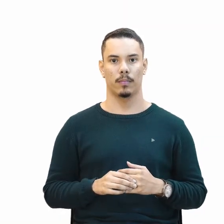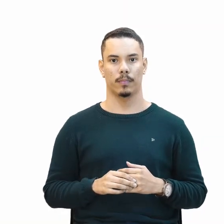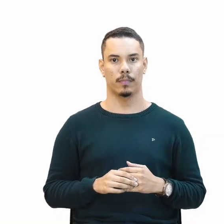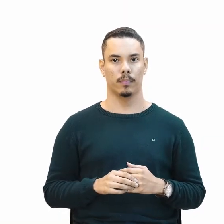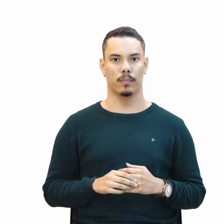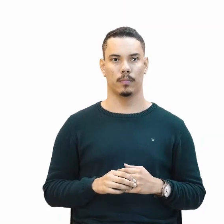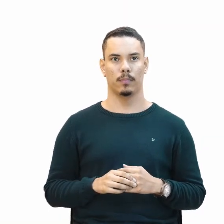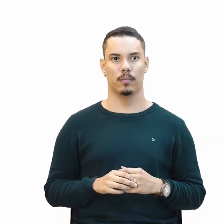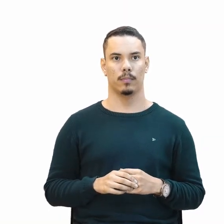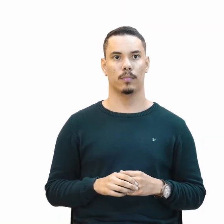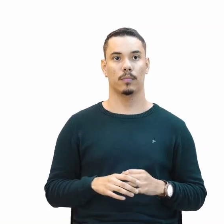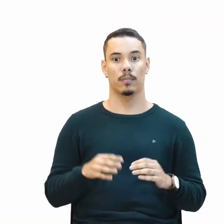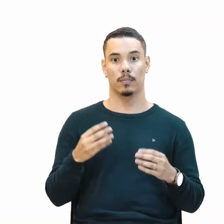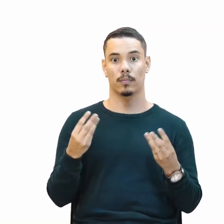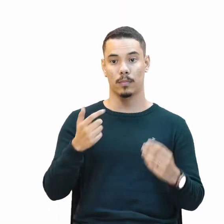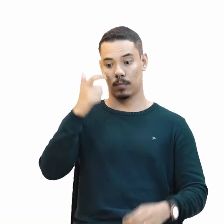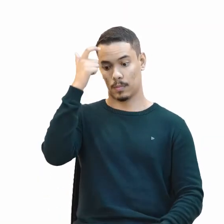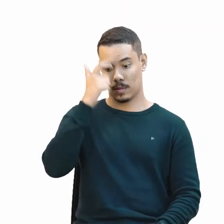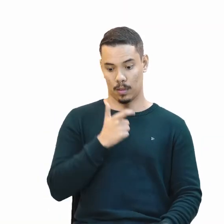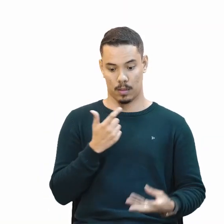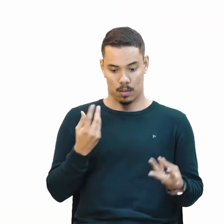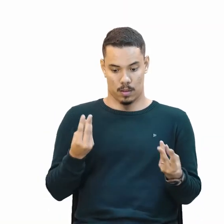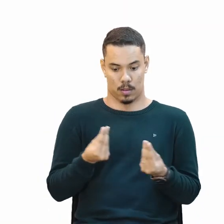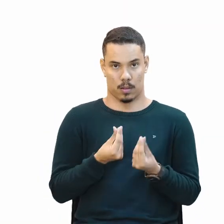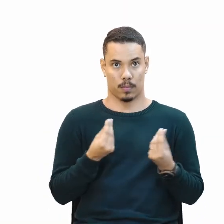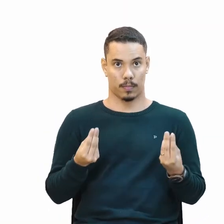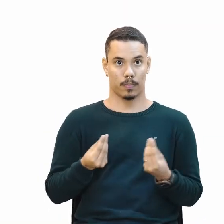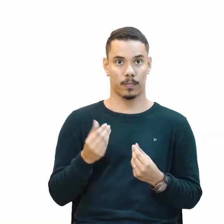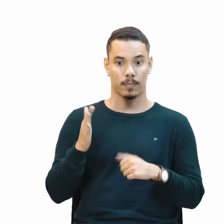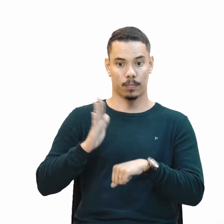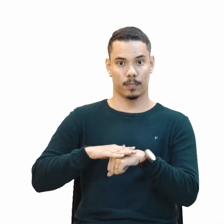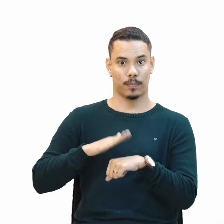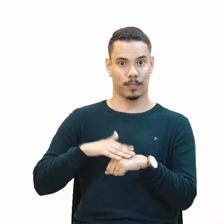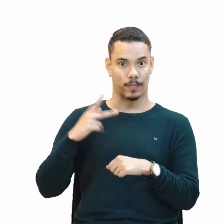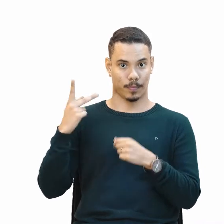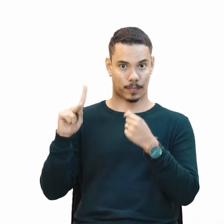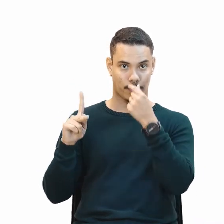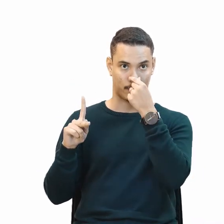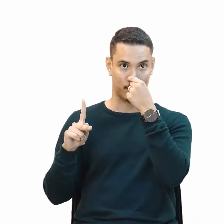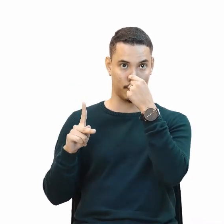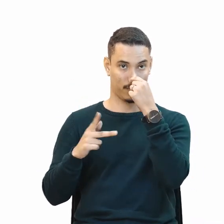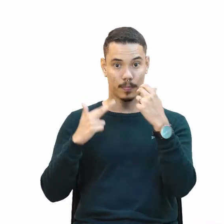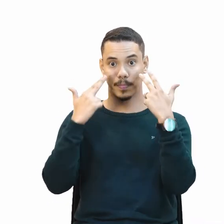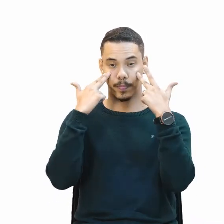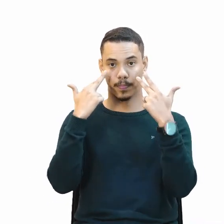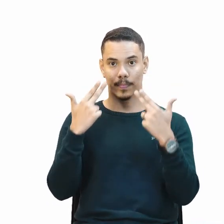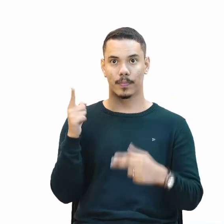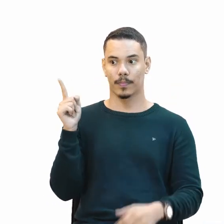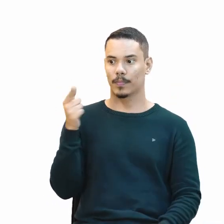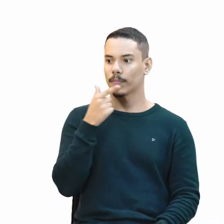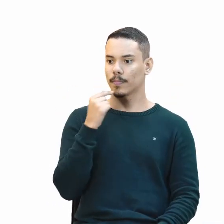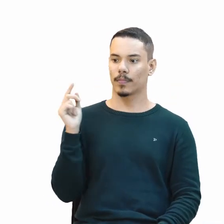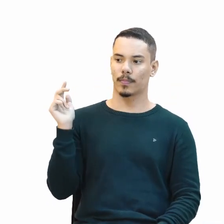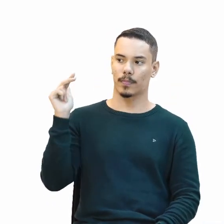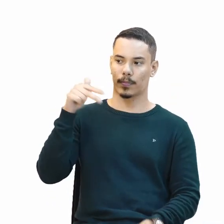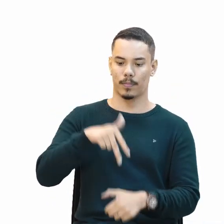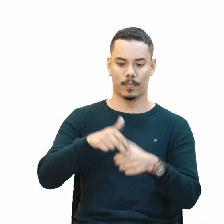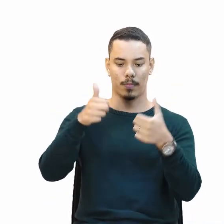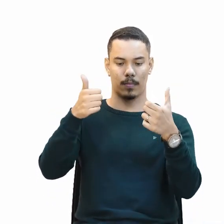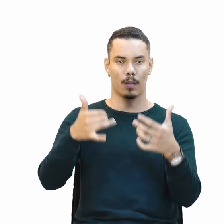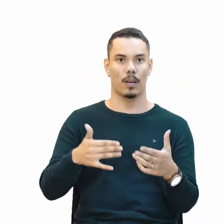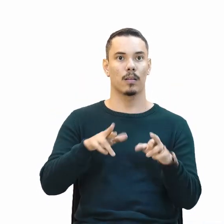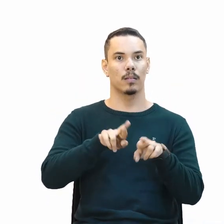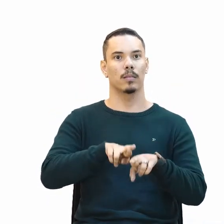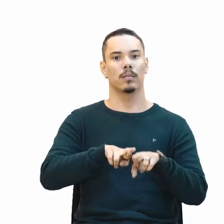Ser e essência para Tomás de Aquino. Uma novidade trazida por ele é a distinção entre